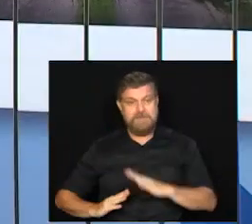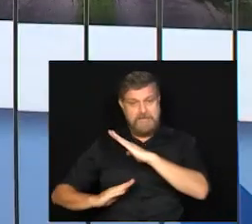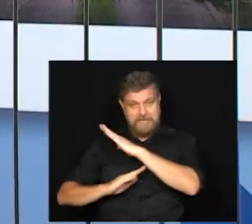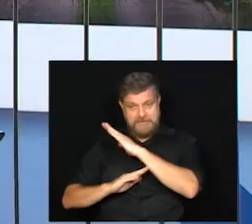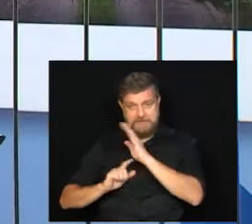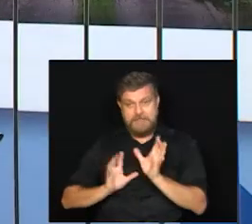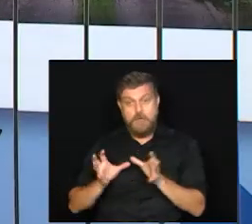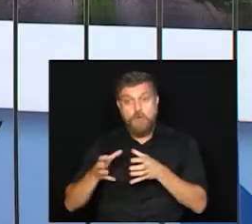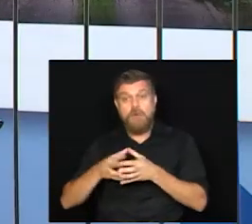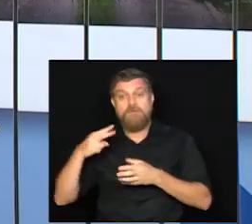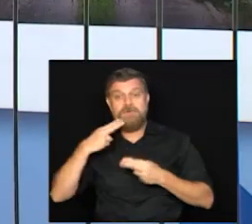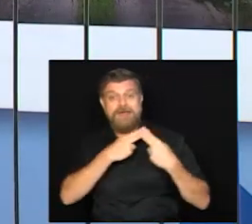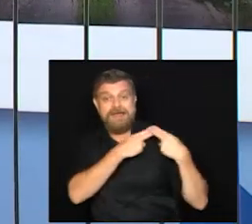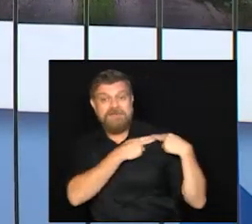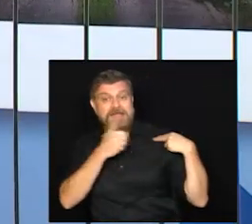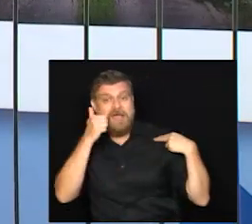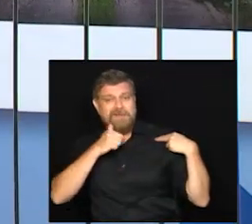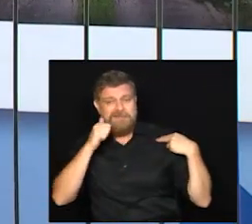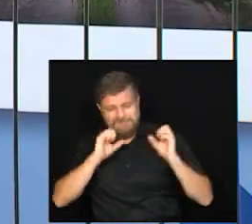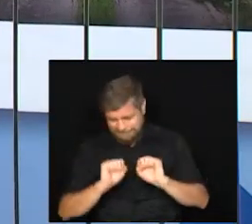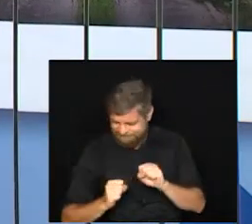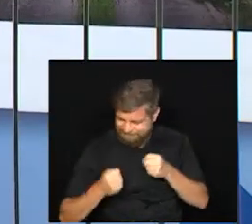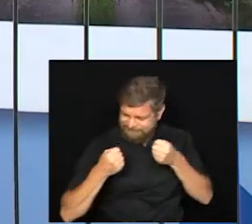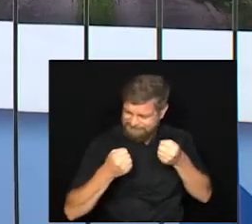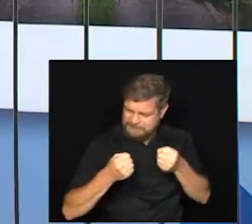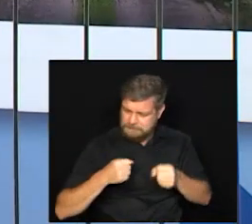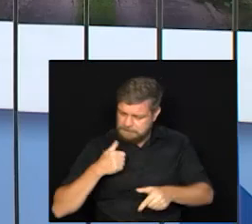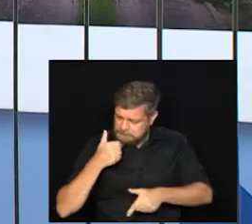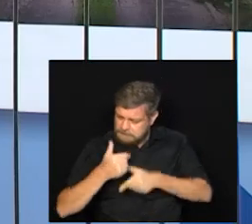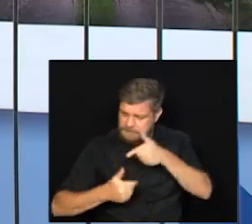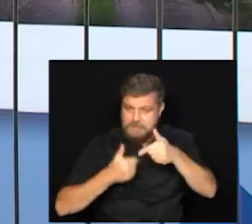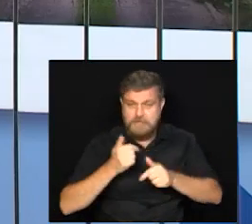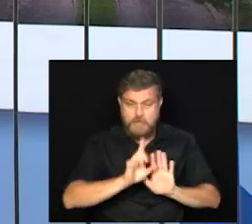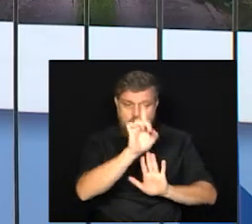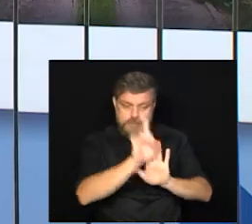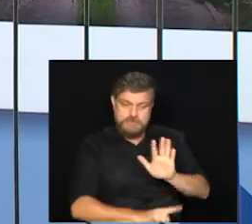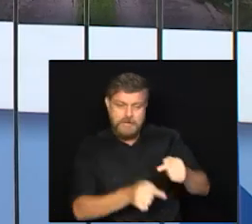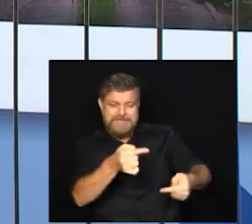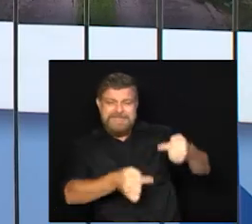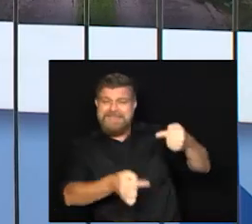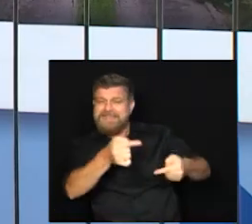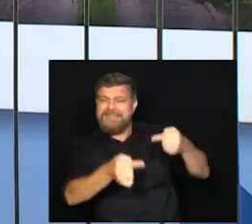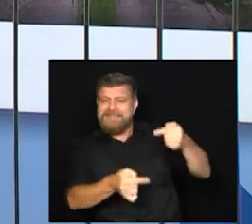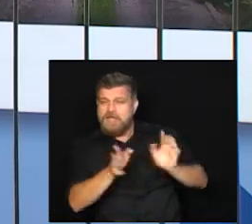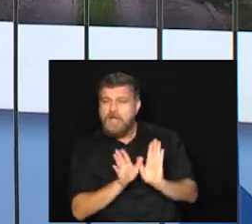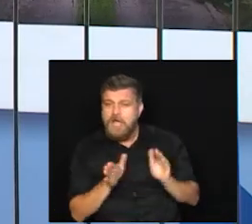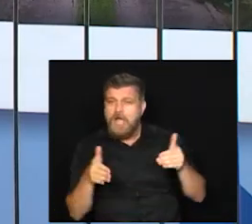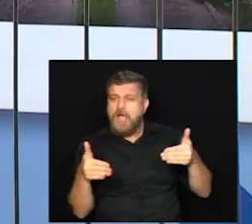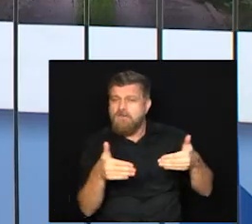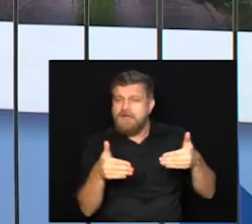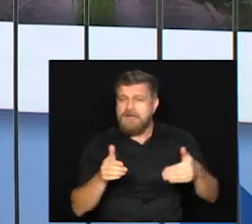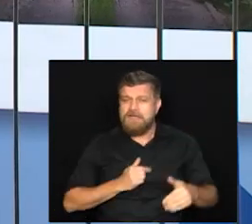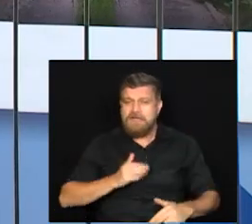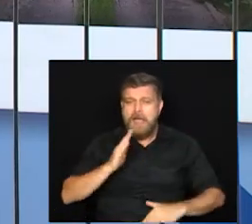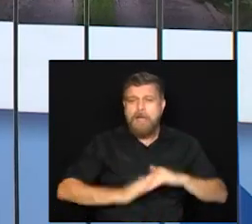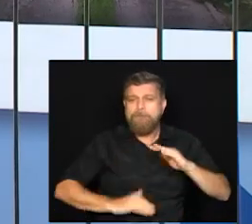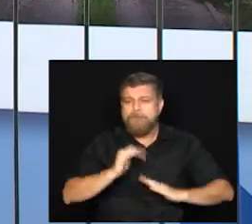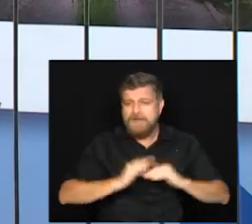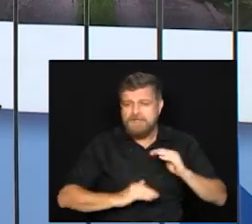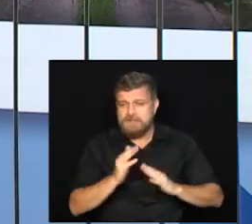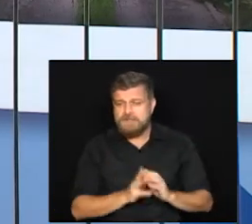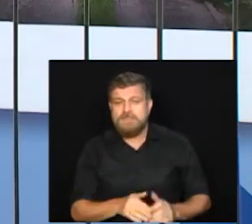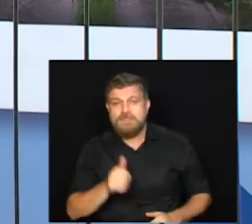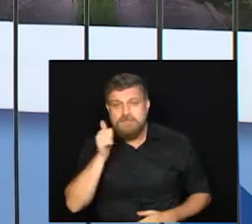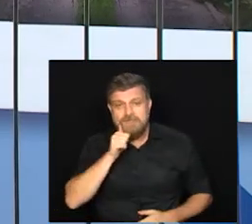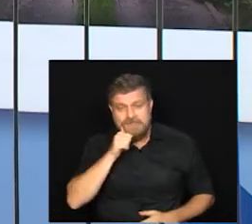da Mulher, que ela atua fortemente nessas questões de direitos e discussões a respeito da atuação da mulher aqui em Campinas. E não